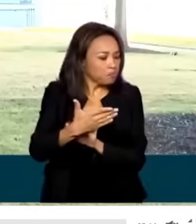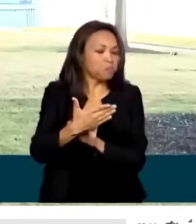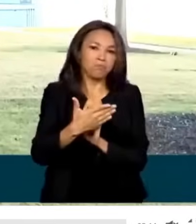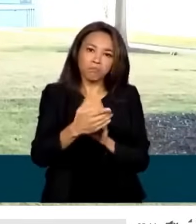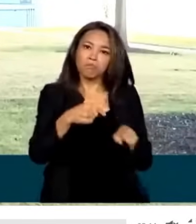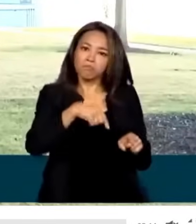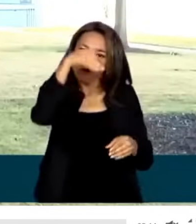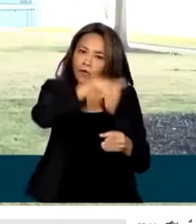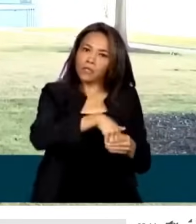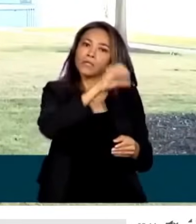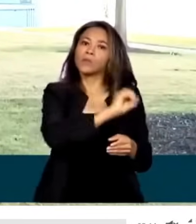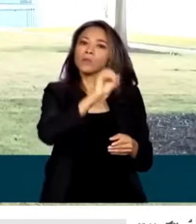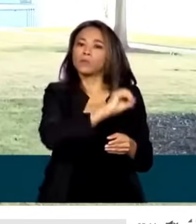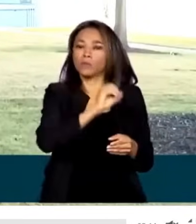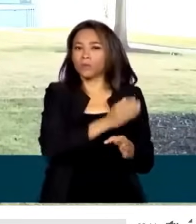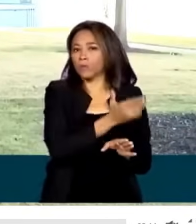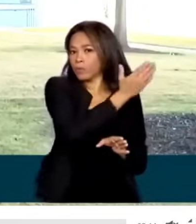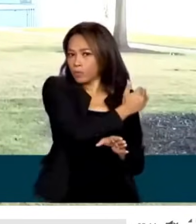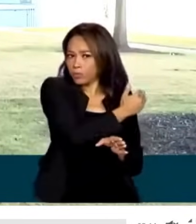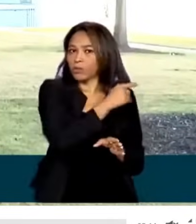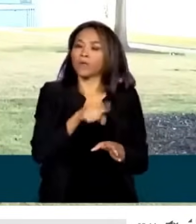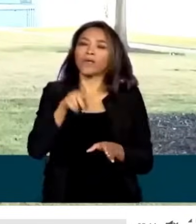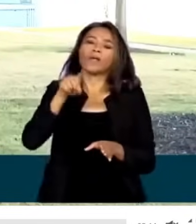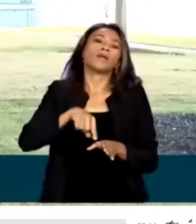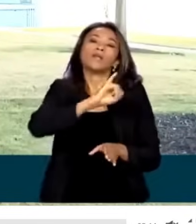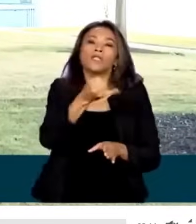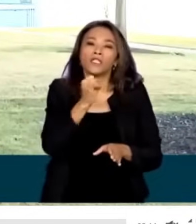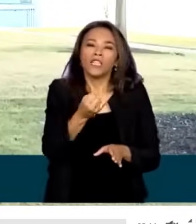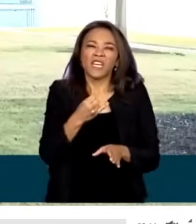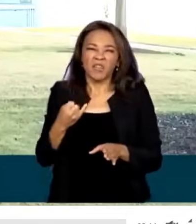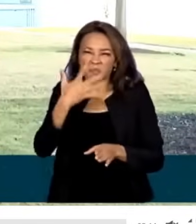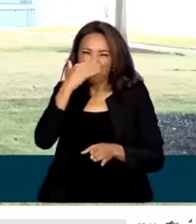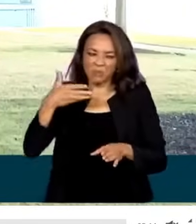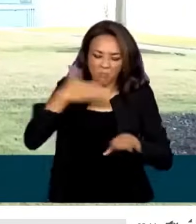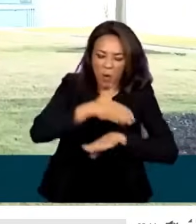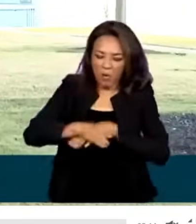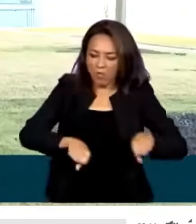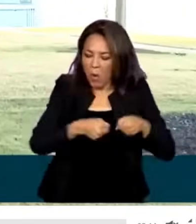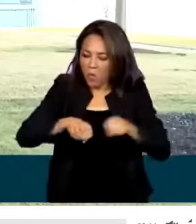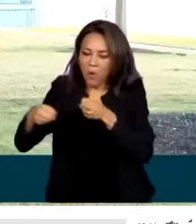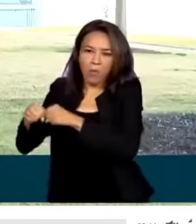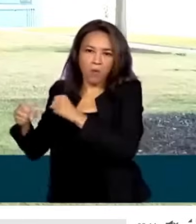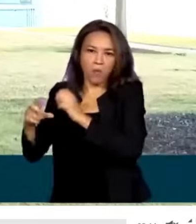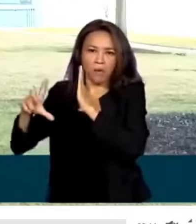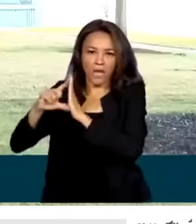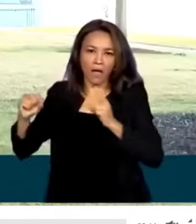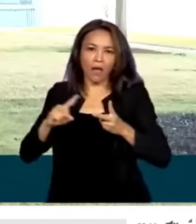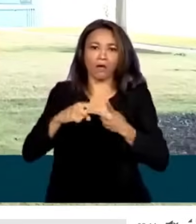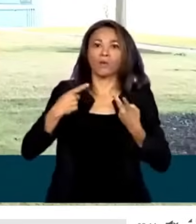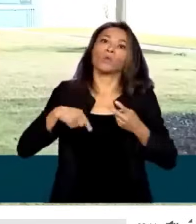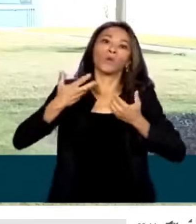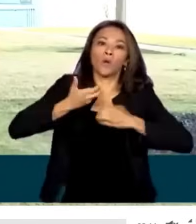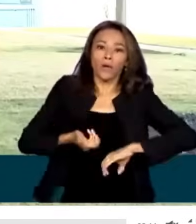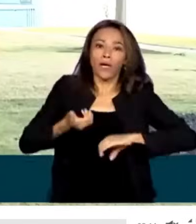da Imprensa momento que normalmente Leva não mais que alguns segundos tomados por mesuras e um discurso